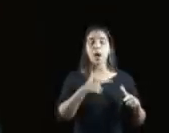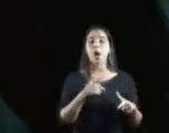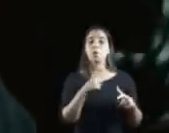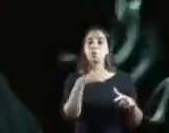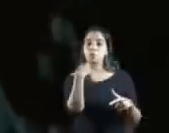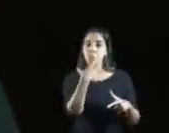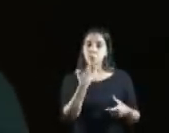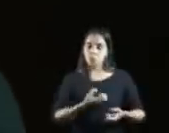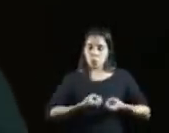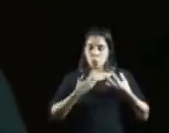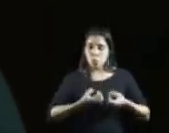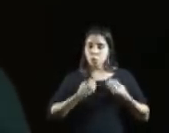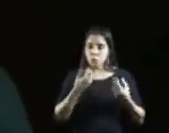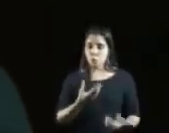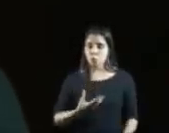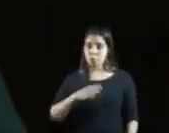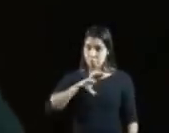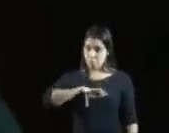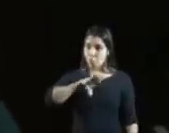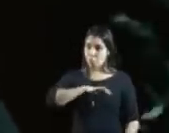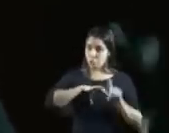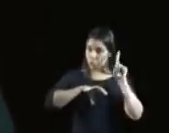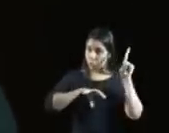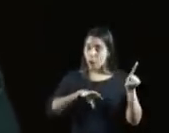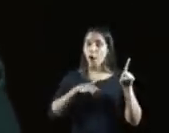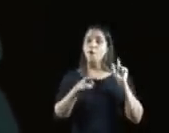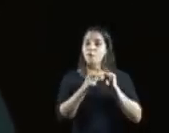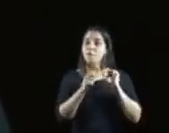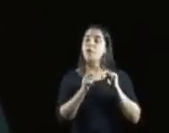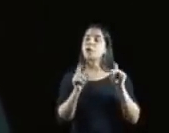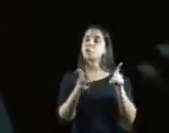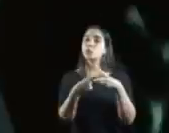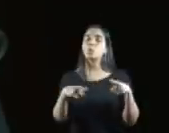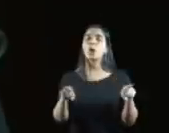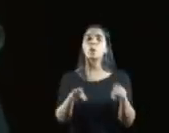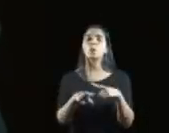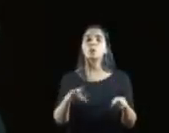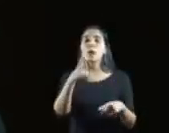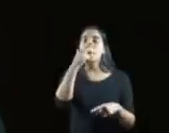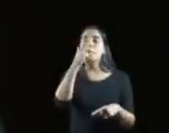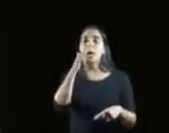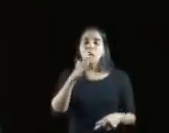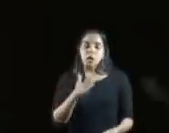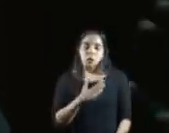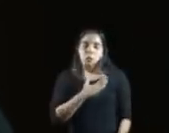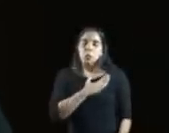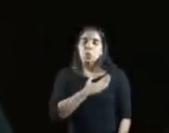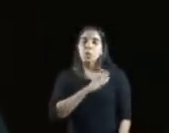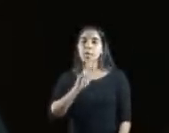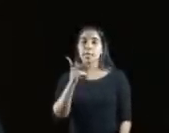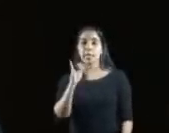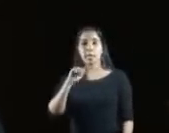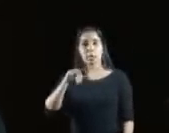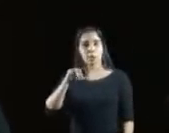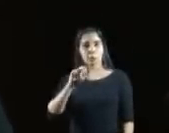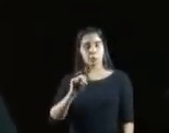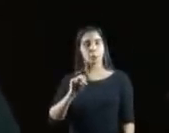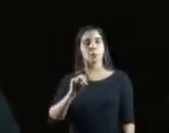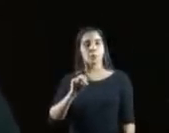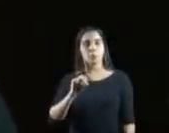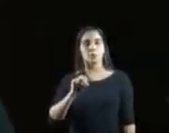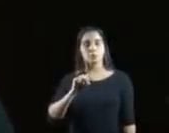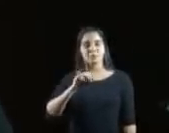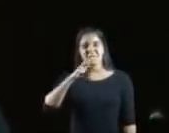português compôs uma canção que tornou-se o hino, ou um hino,